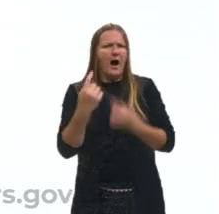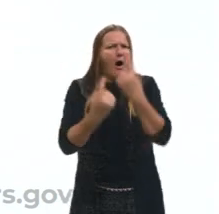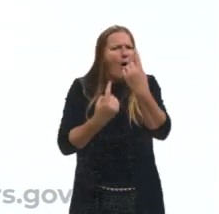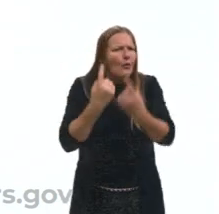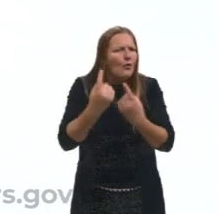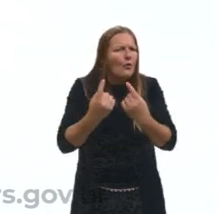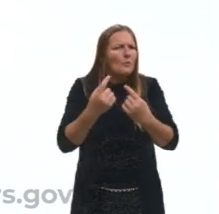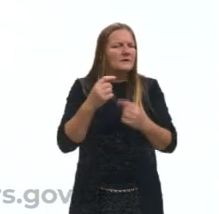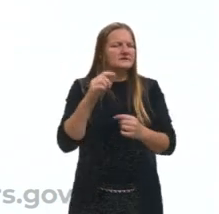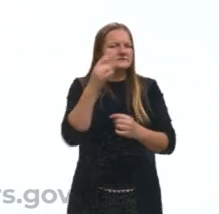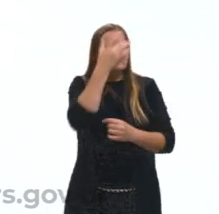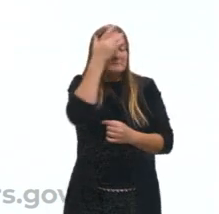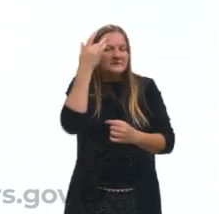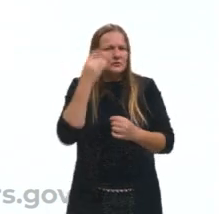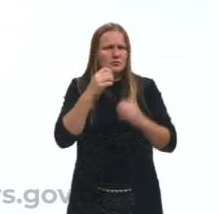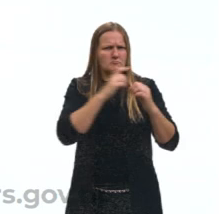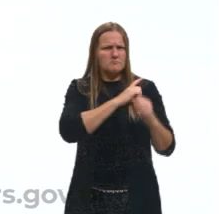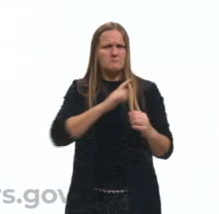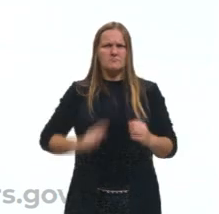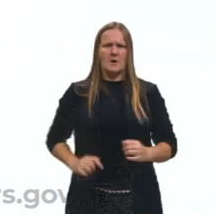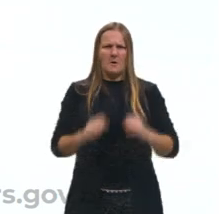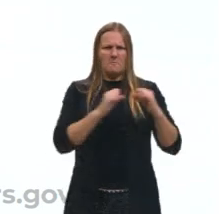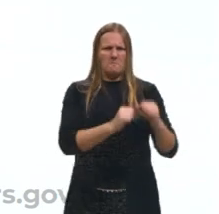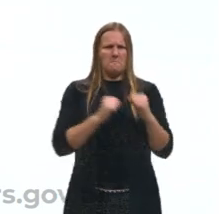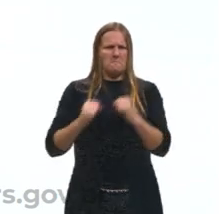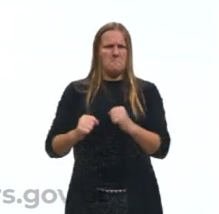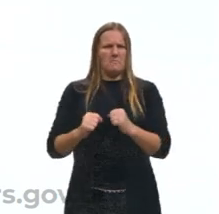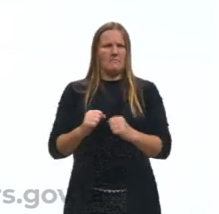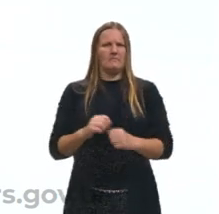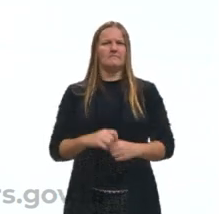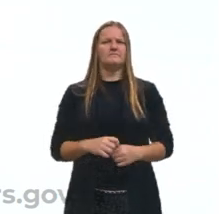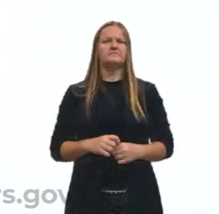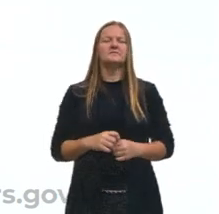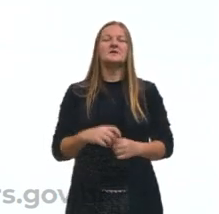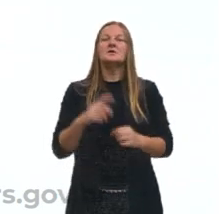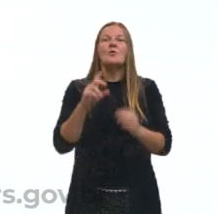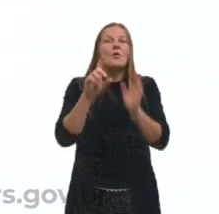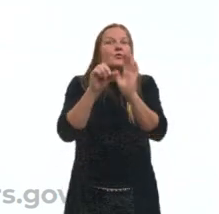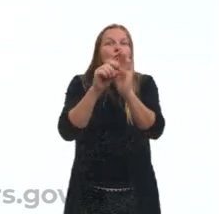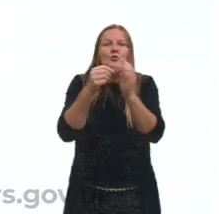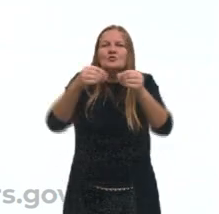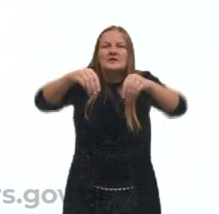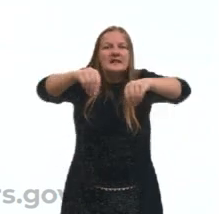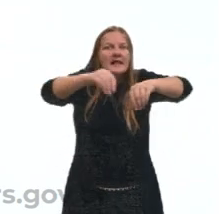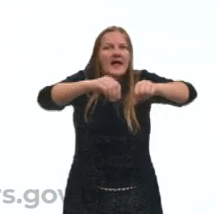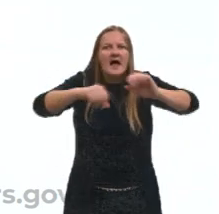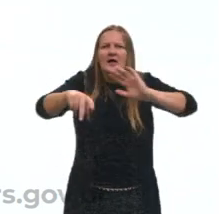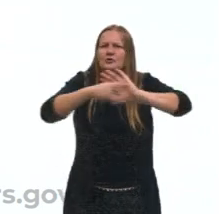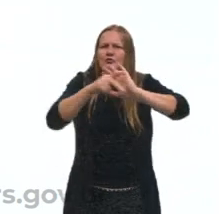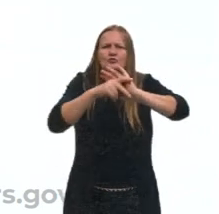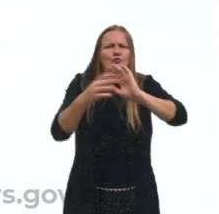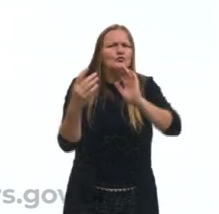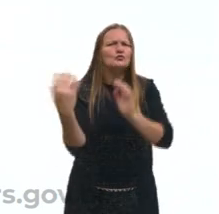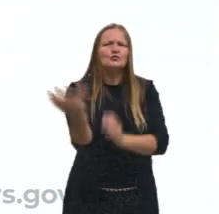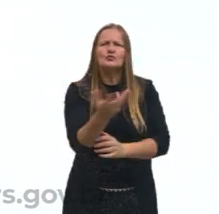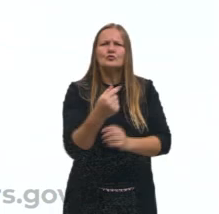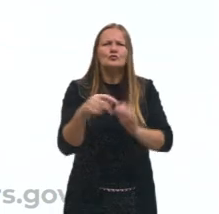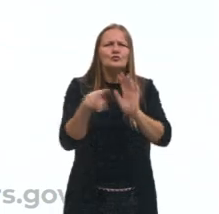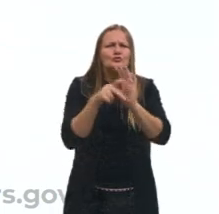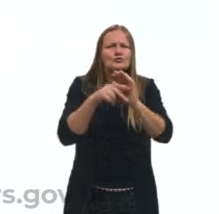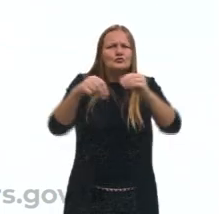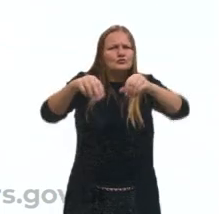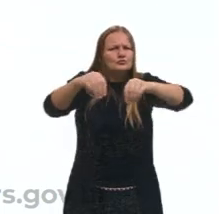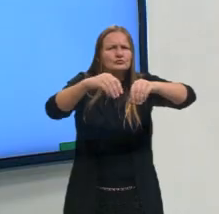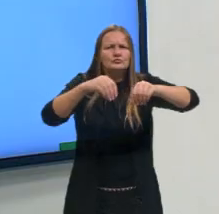defendendo os seus interesses e esses eupatridas eram os donos das terras e eles